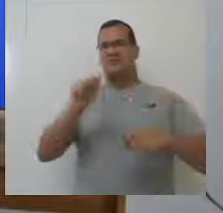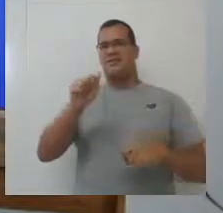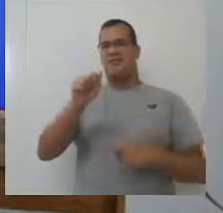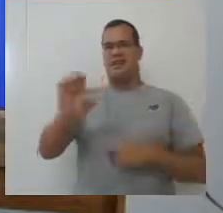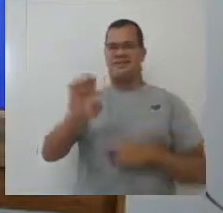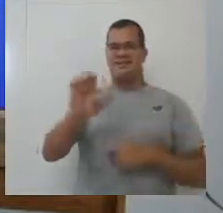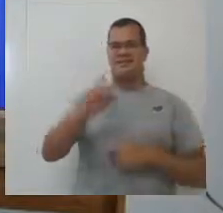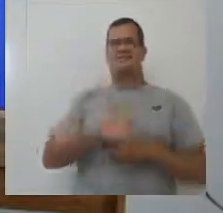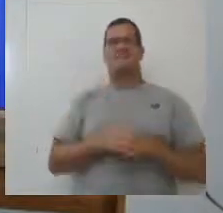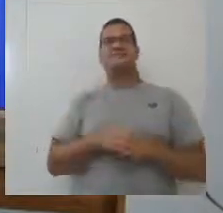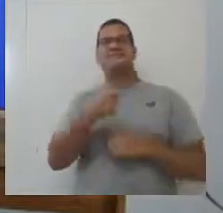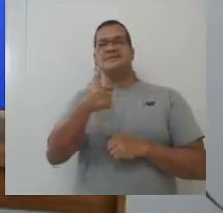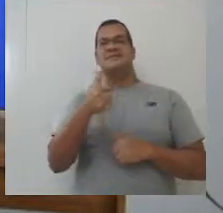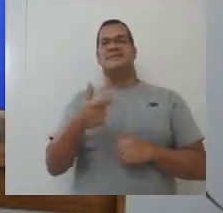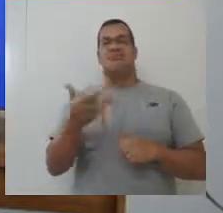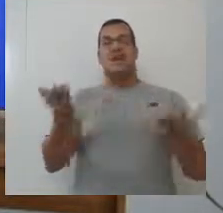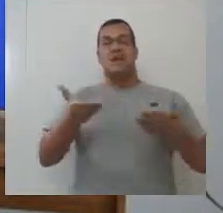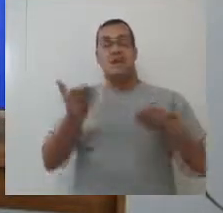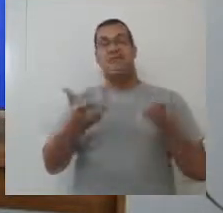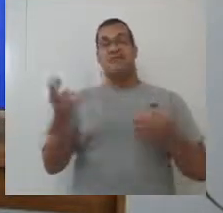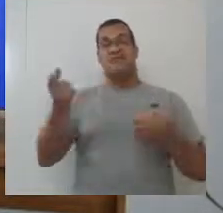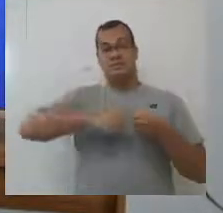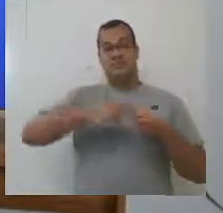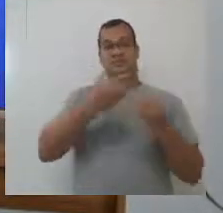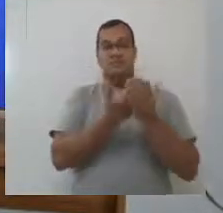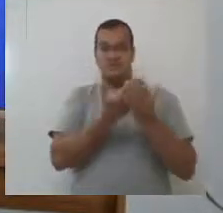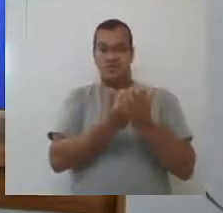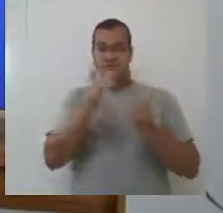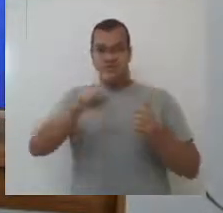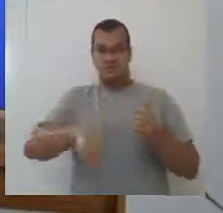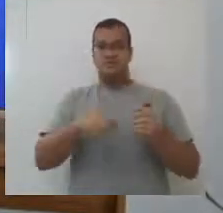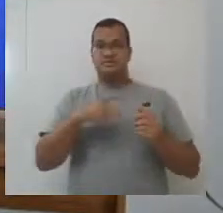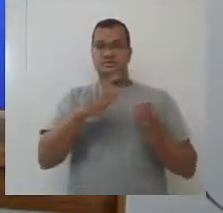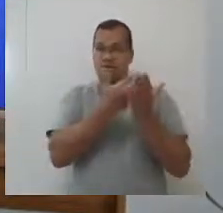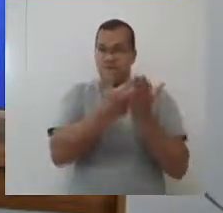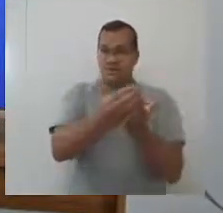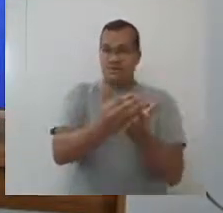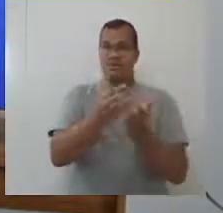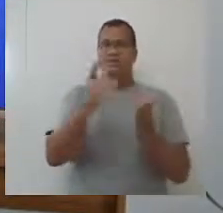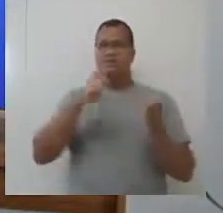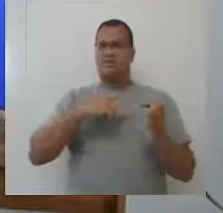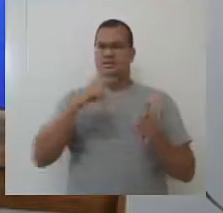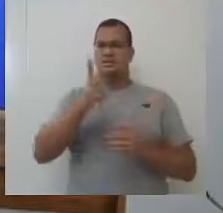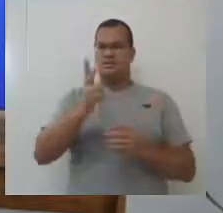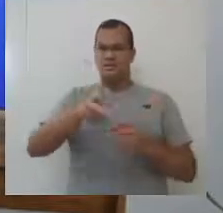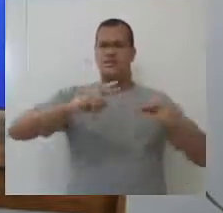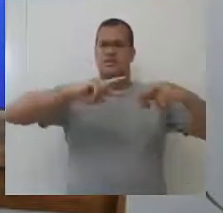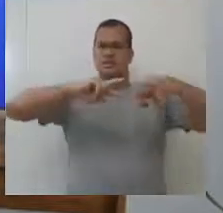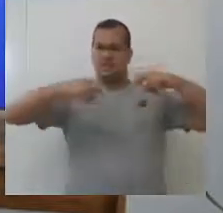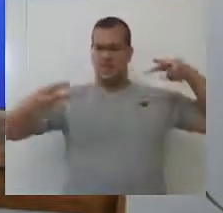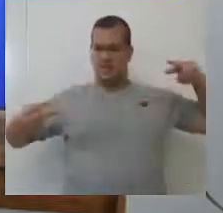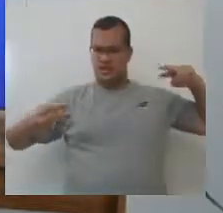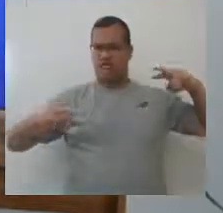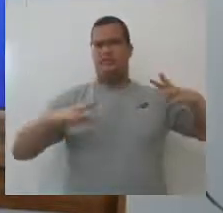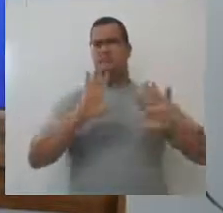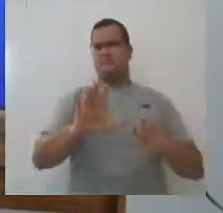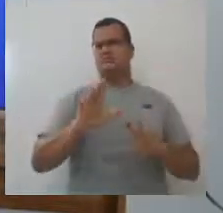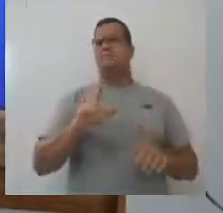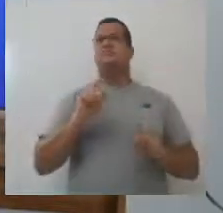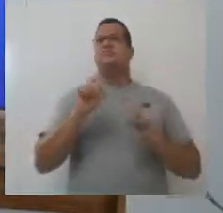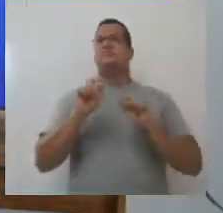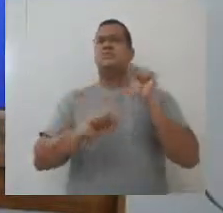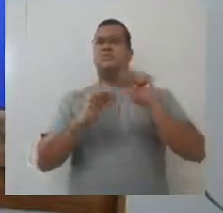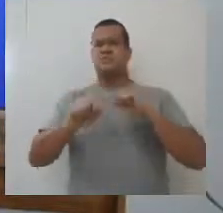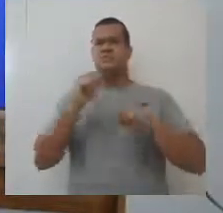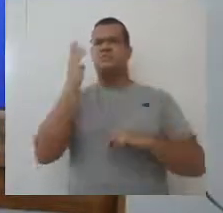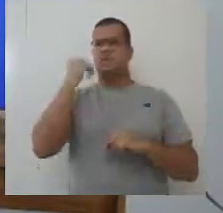olha, pra gente retomar aí os estudos aí, pra gente começar, a gente vai ter que continuar a genética, tá? Aí é o seguinte, eu sei